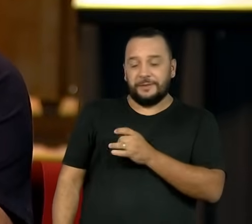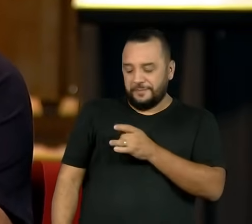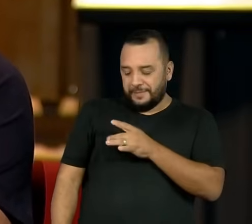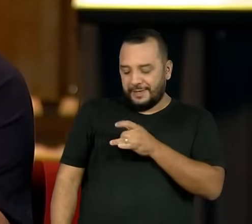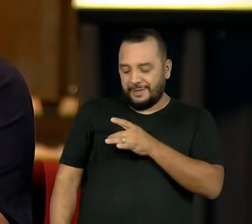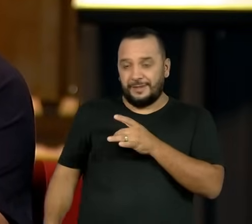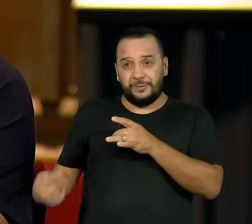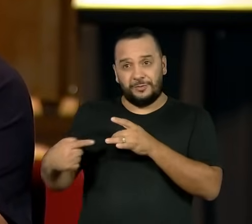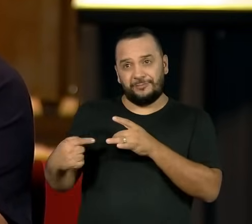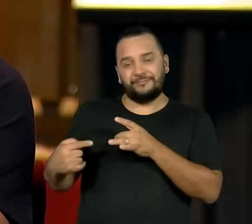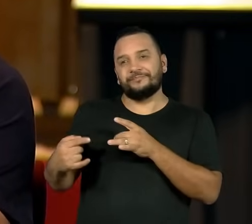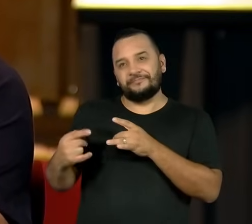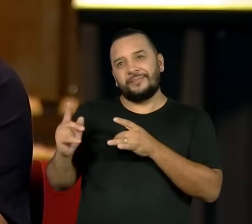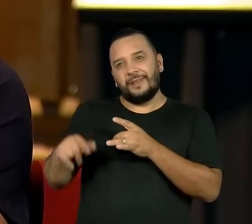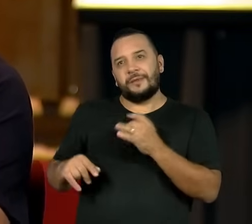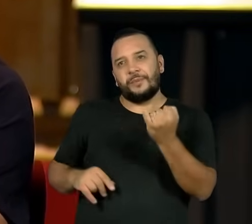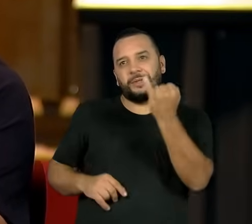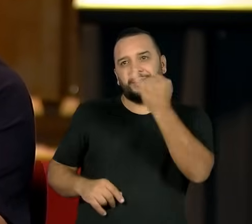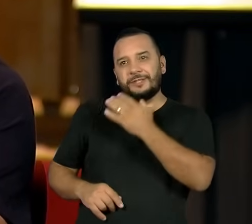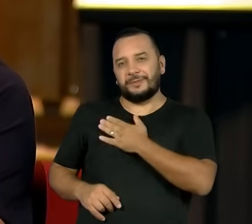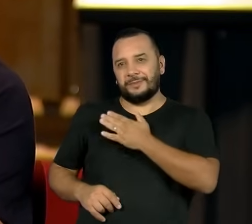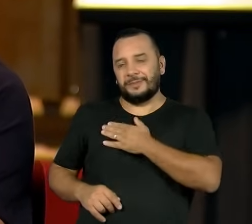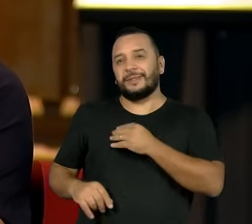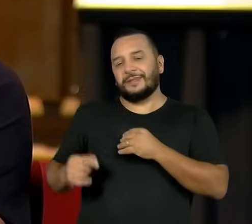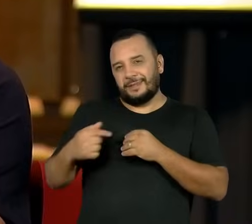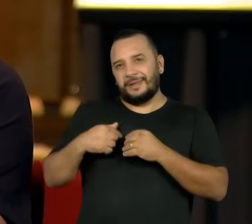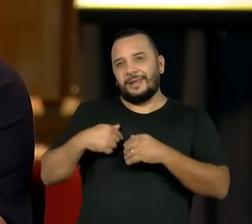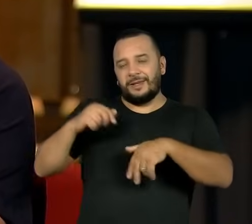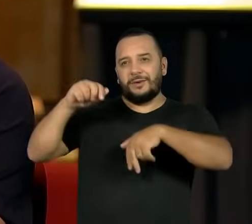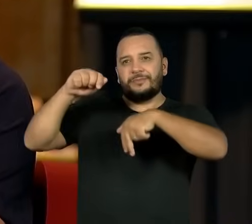um senso muito importante. Eu sou paraquedista,